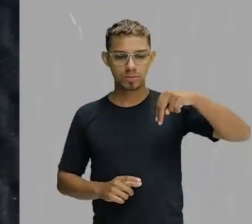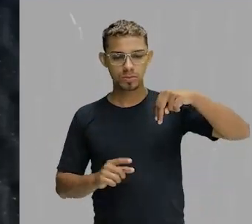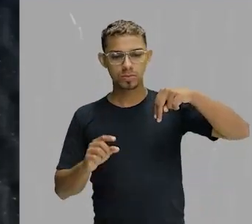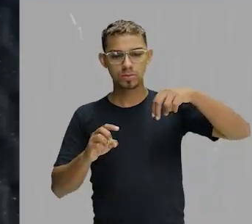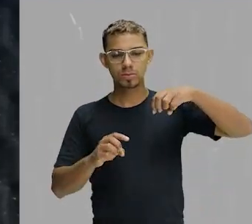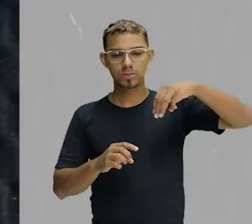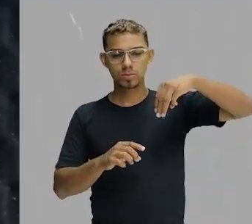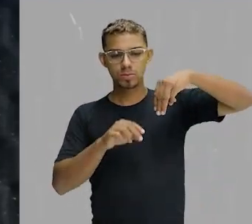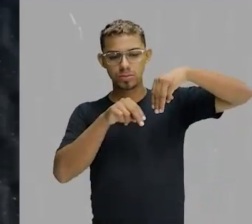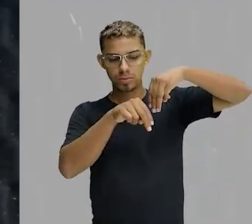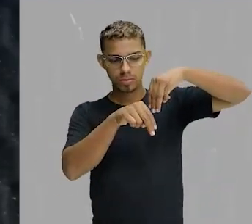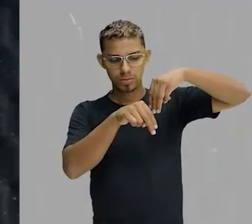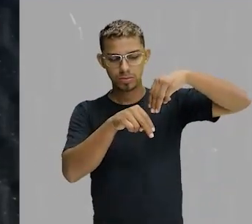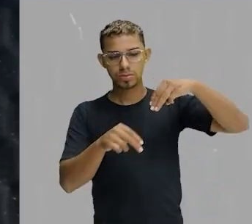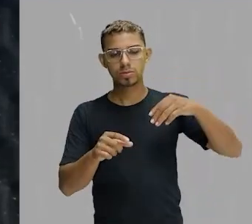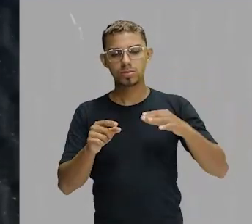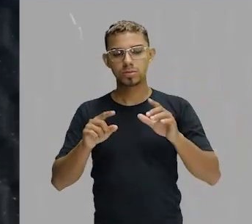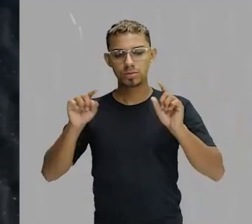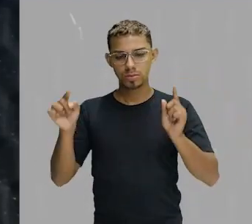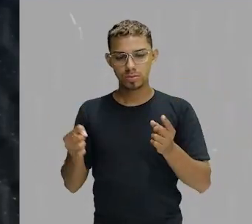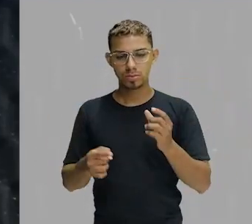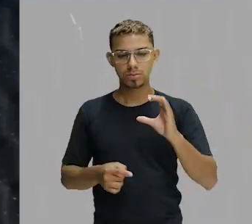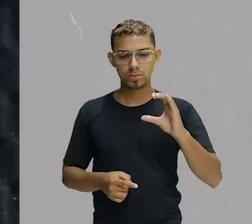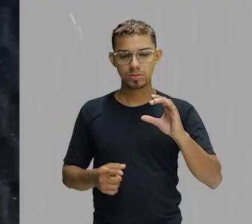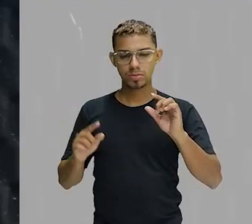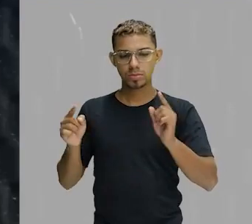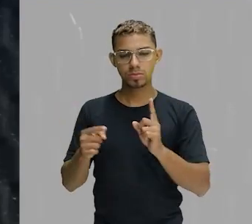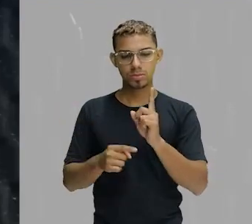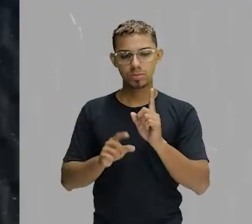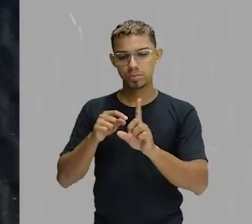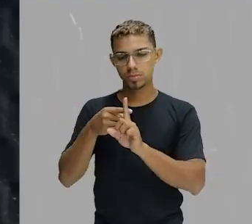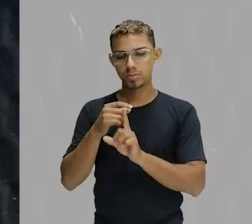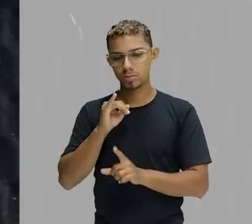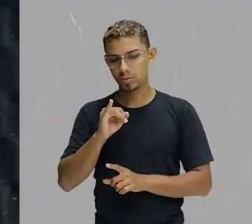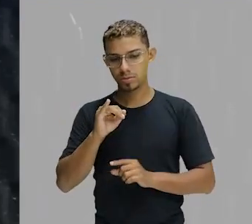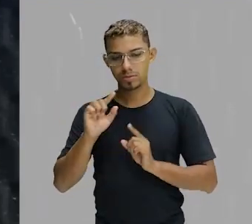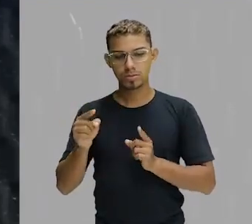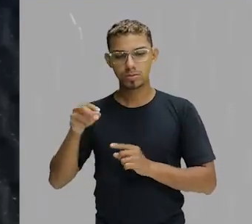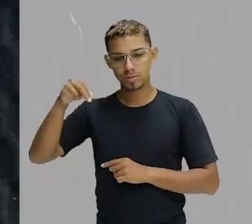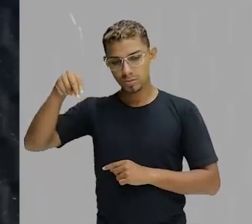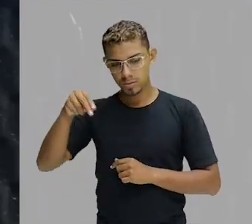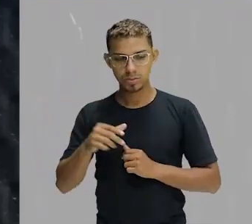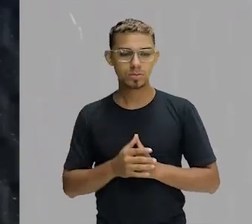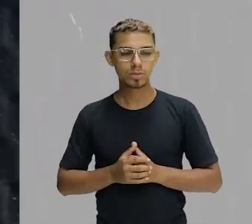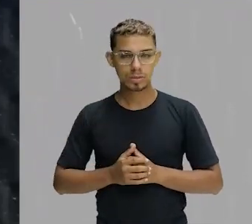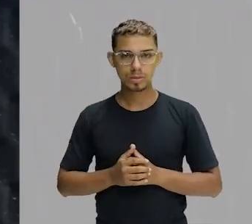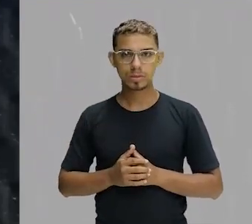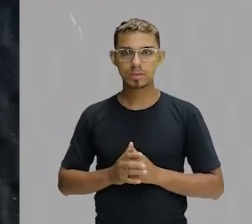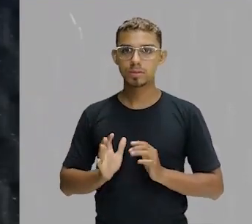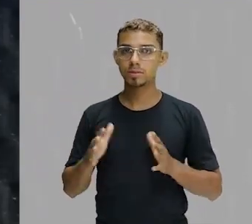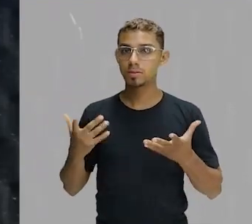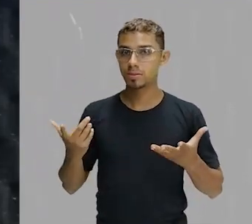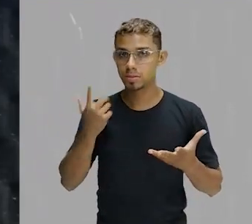ser capital que multiplica 1 mais I elevado a quem? Quem? N, obviamente. Tá? Então, ó, tá